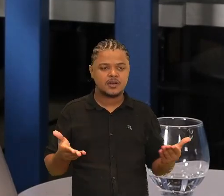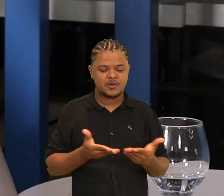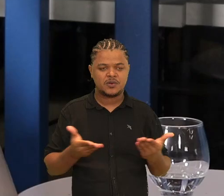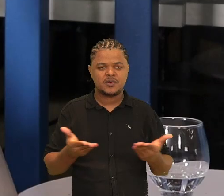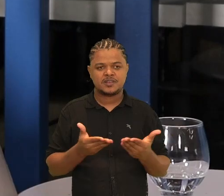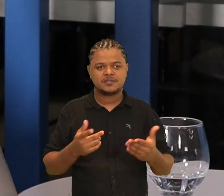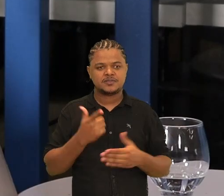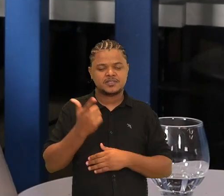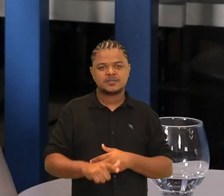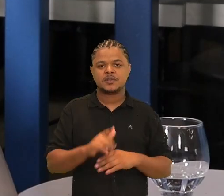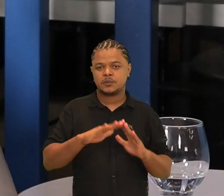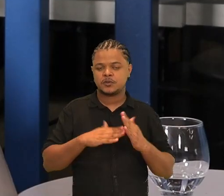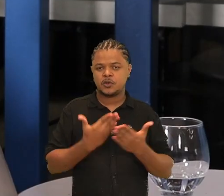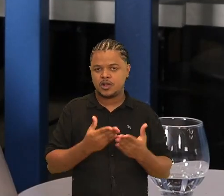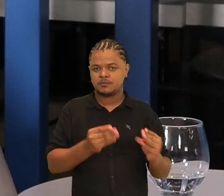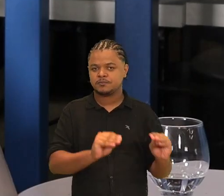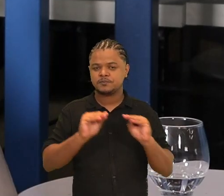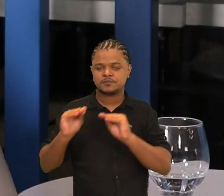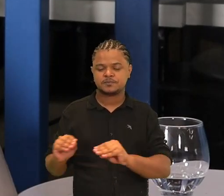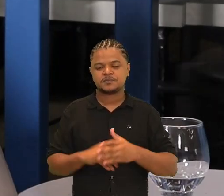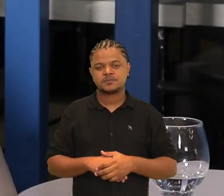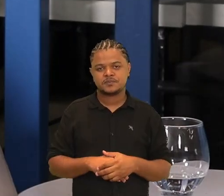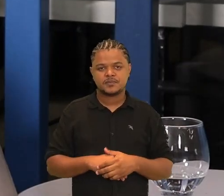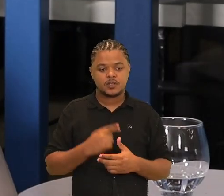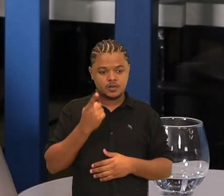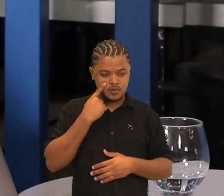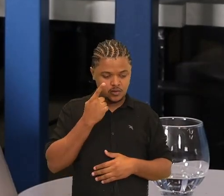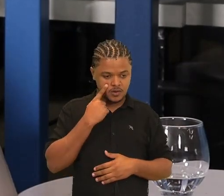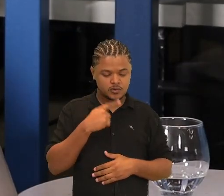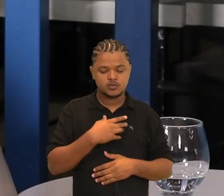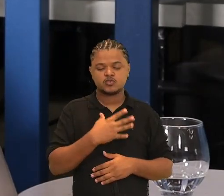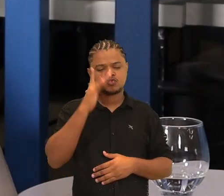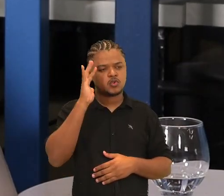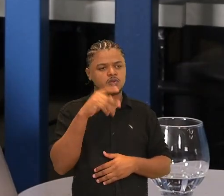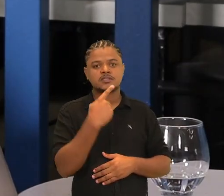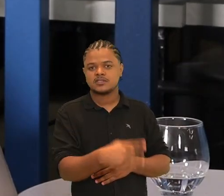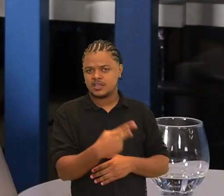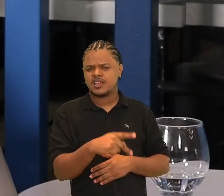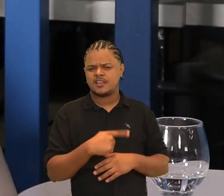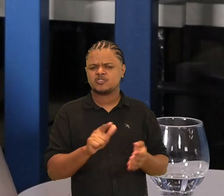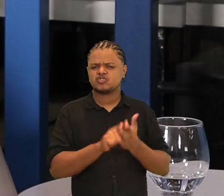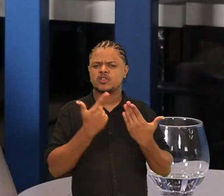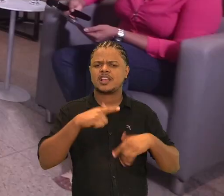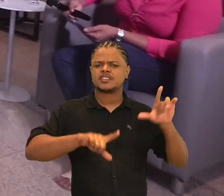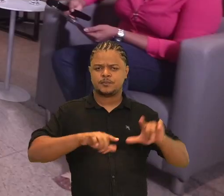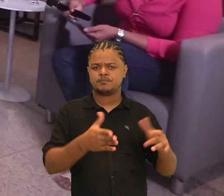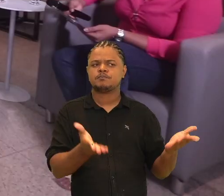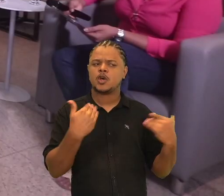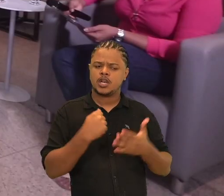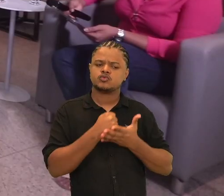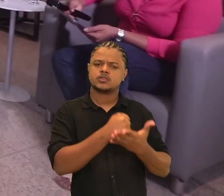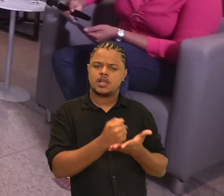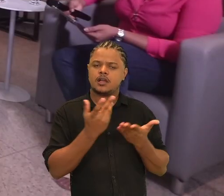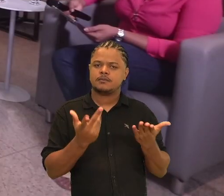mudou mais uma vez Miguel de escola, eu disse para eles: olha, o sonho de Miguel é ser jornalista, vamos trabalhar para isso, né? Eu acho que a gente